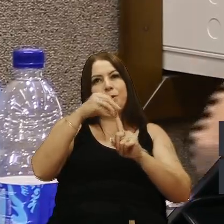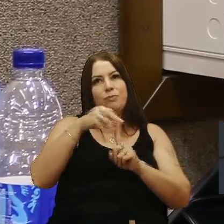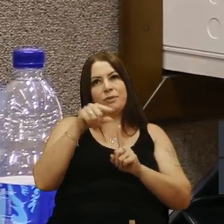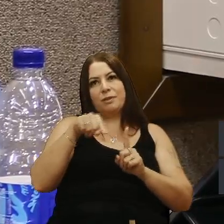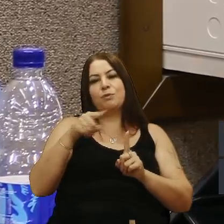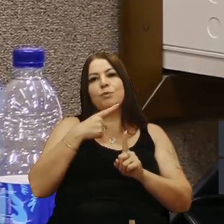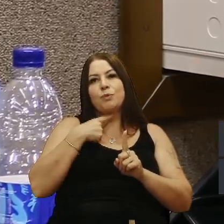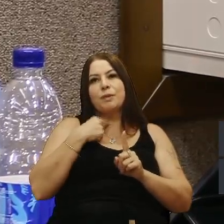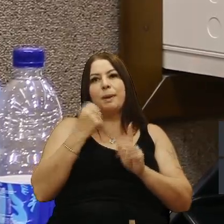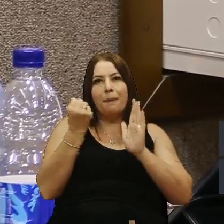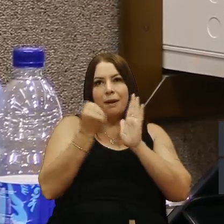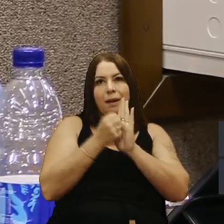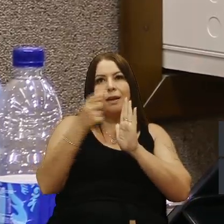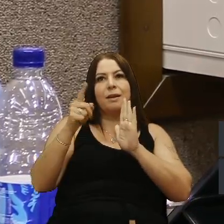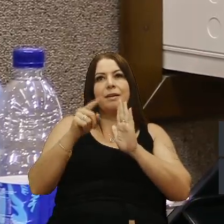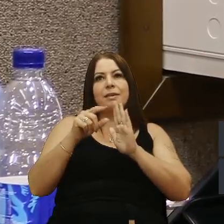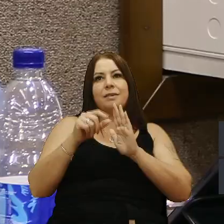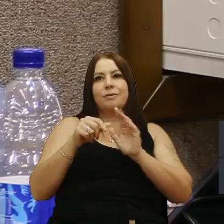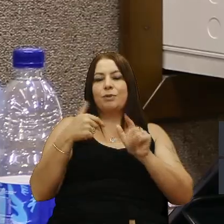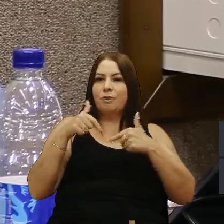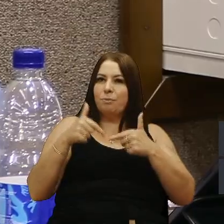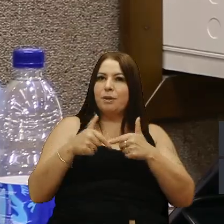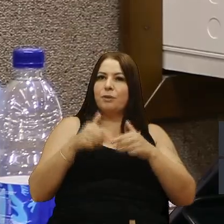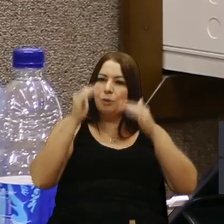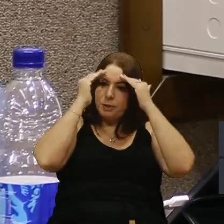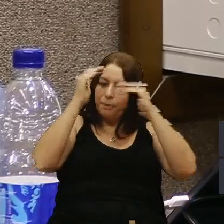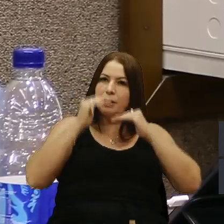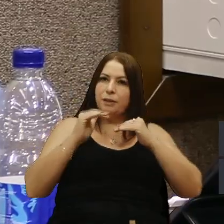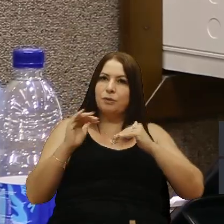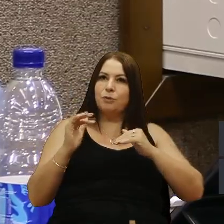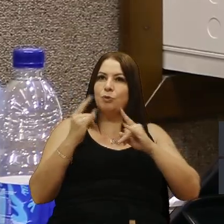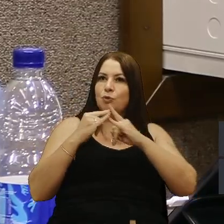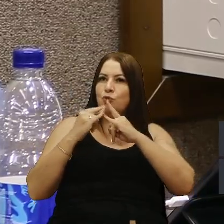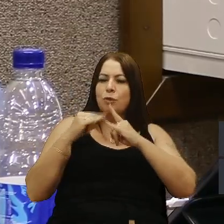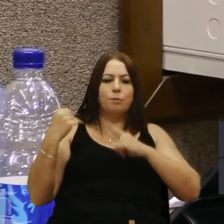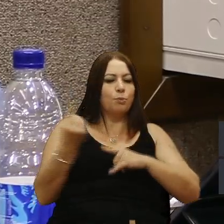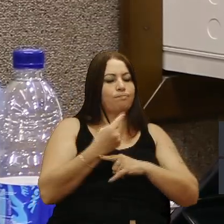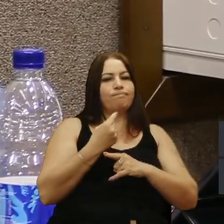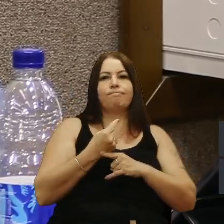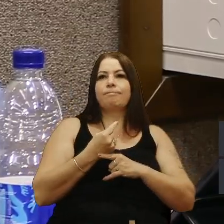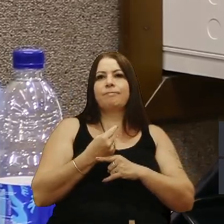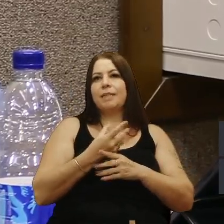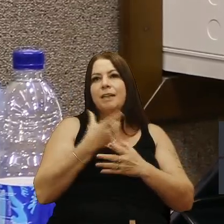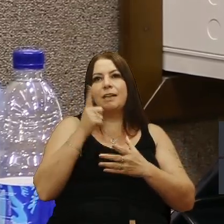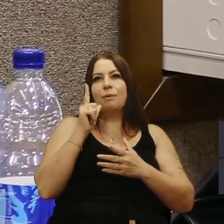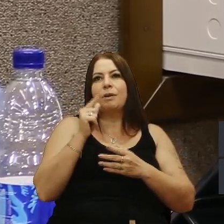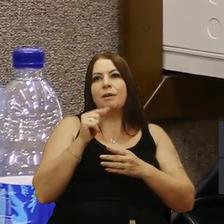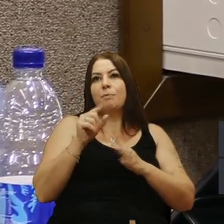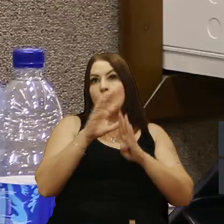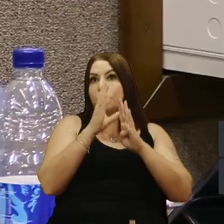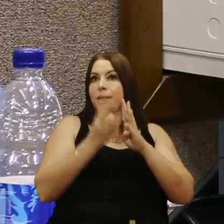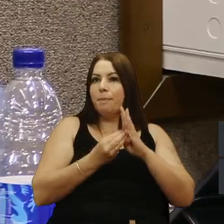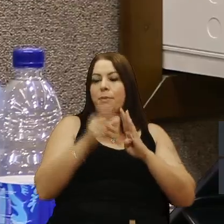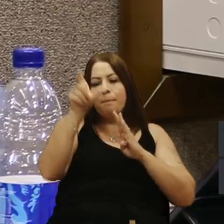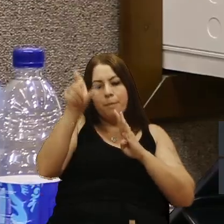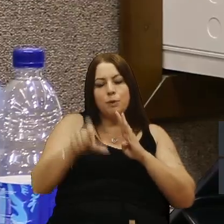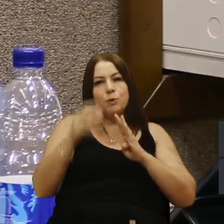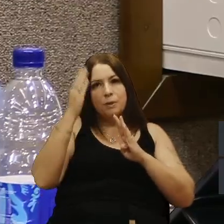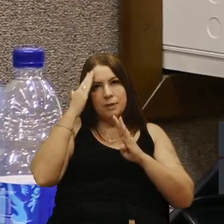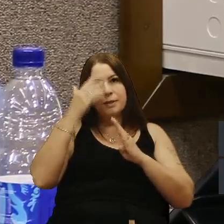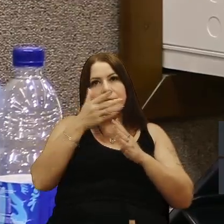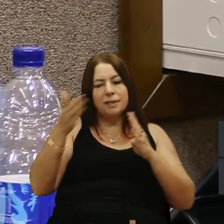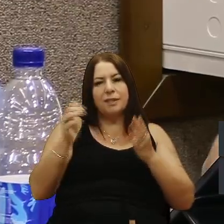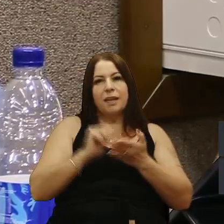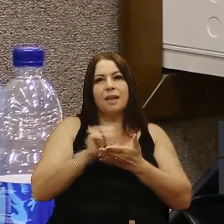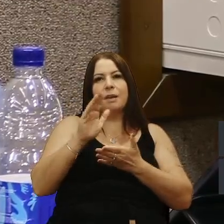que eu gostaria de marcar na sua atuação, que o senhor tem um respeito pela institucionalidade muito grande e ganha muito o SAMAI com alguém que sabe tanto